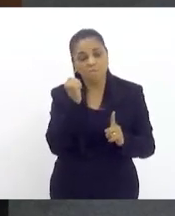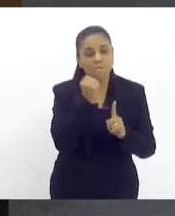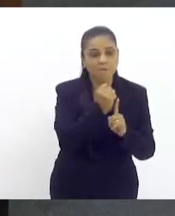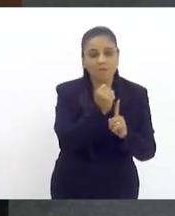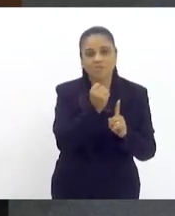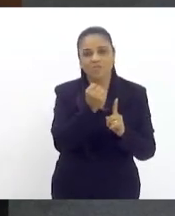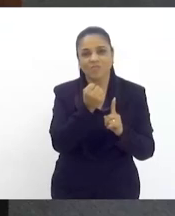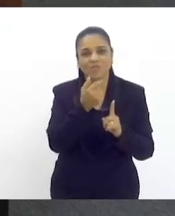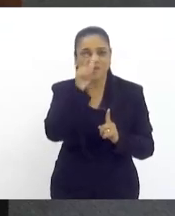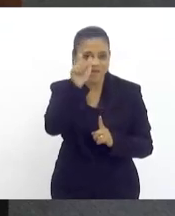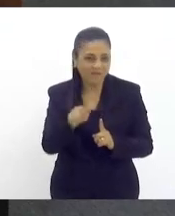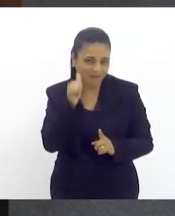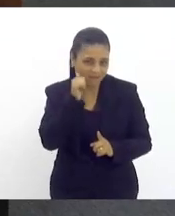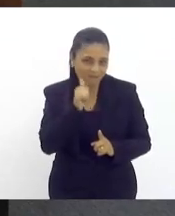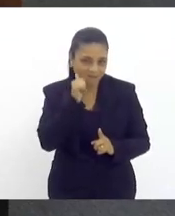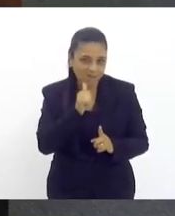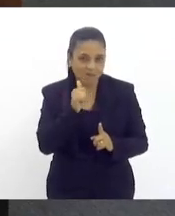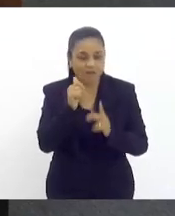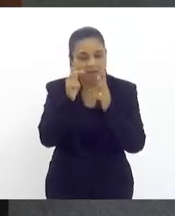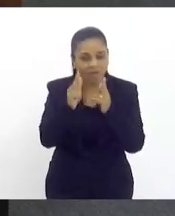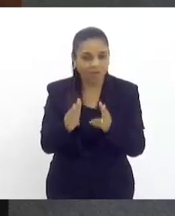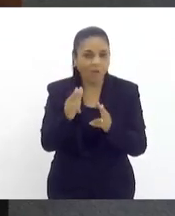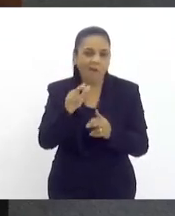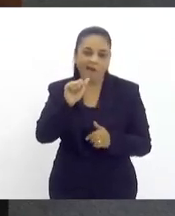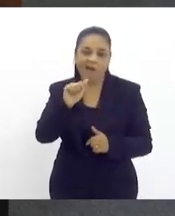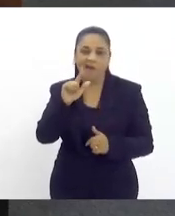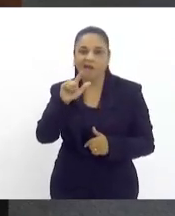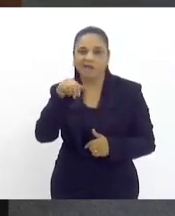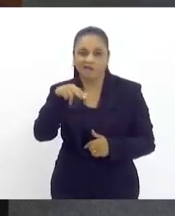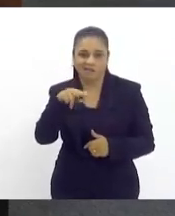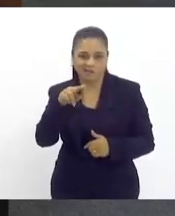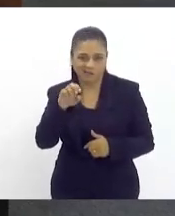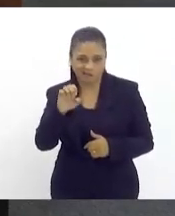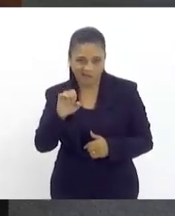uma mulher como foi o caso da Aline morta